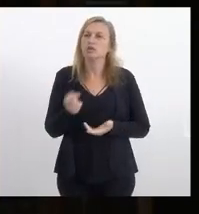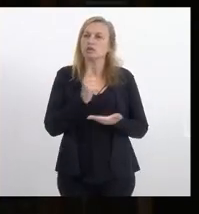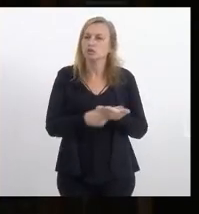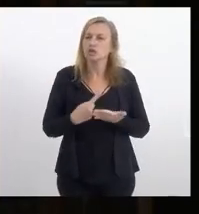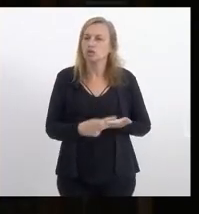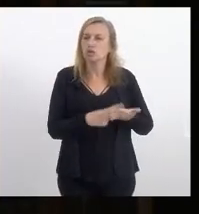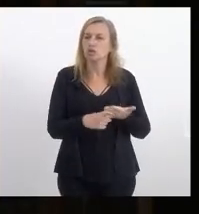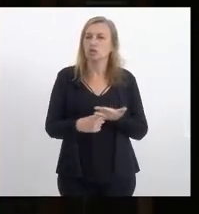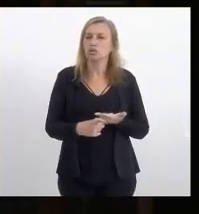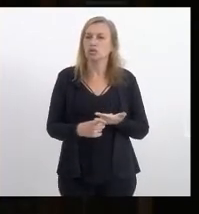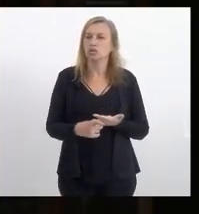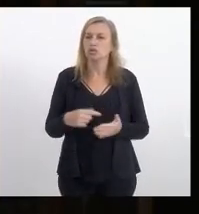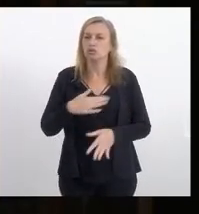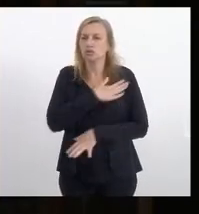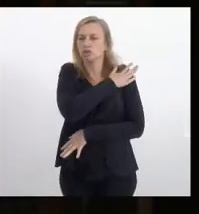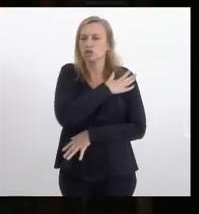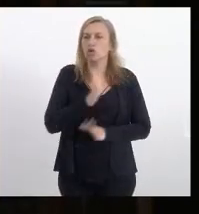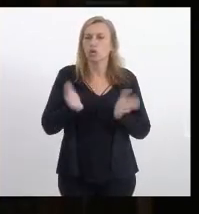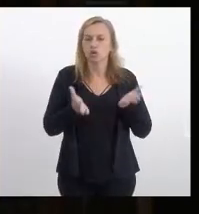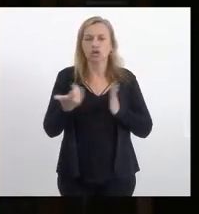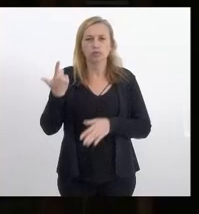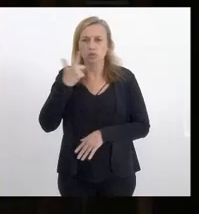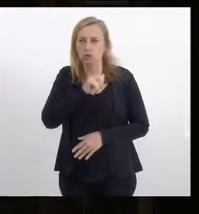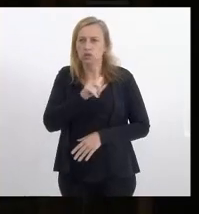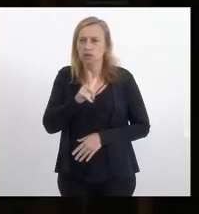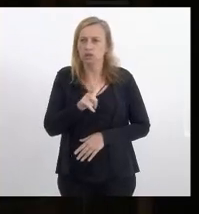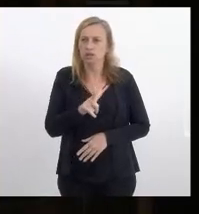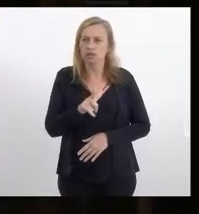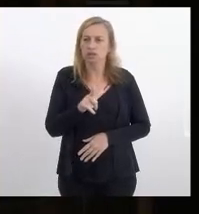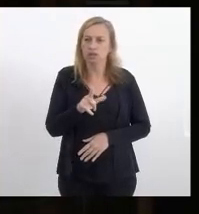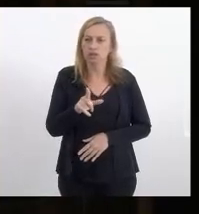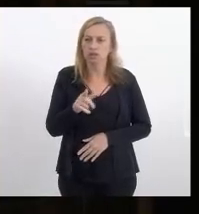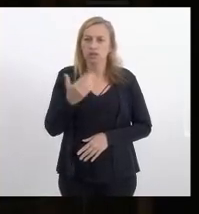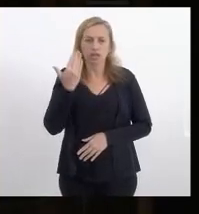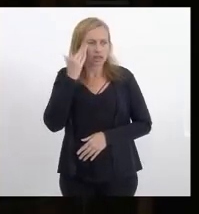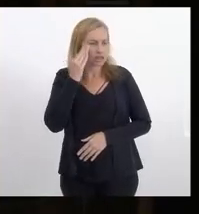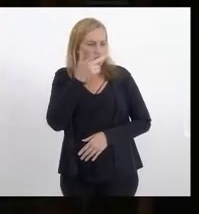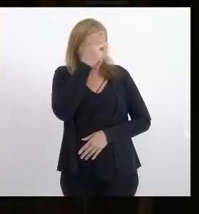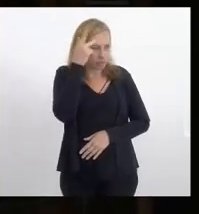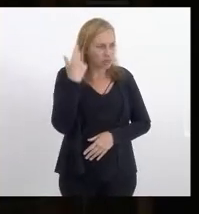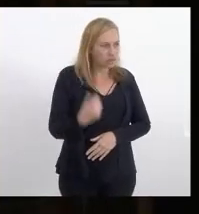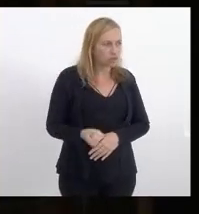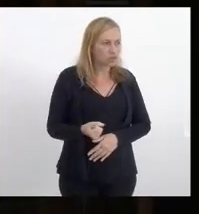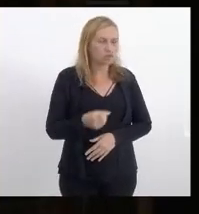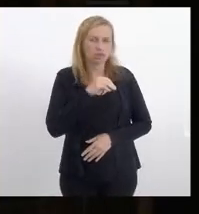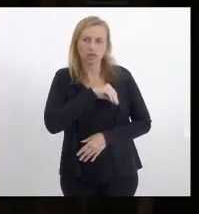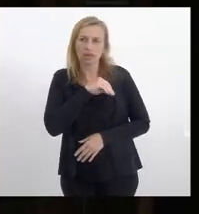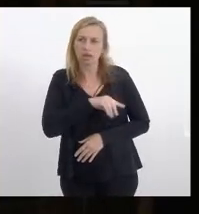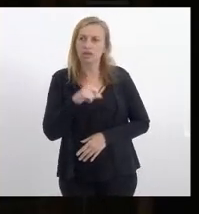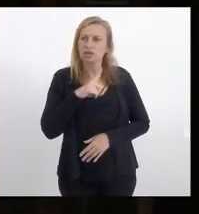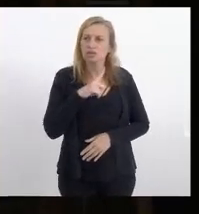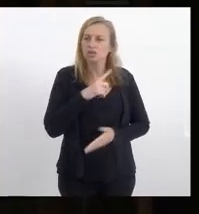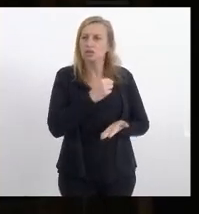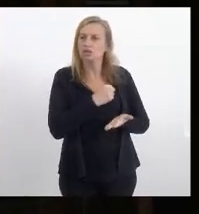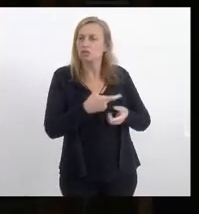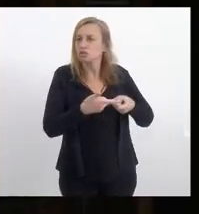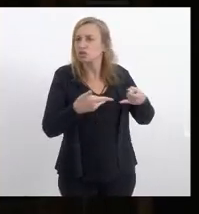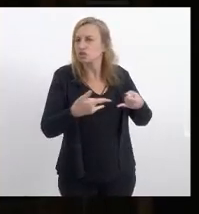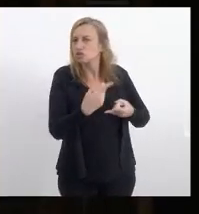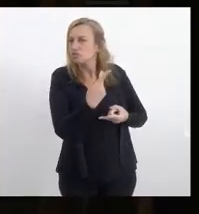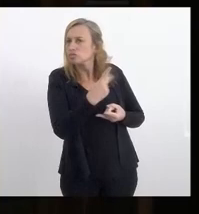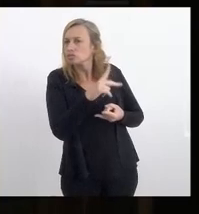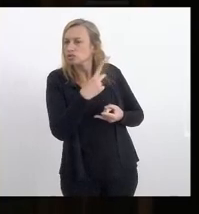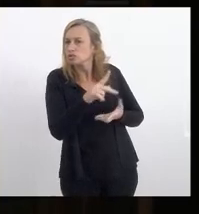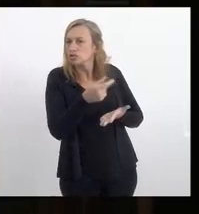do Militar hoje em dia para você conseguir decifrar o que a pensionista ganha de acordo com contracheque dela